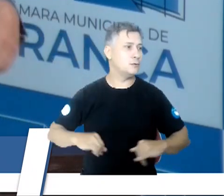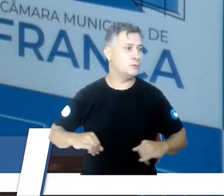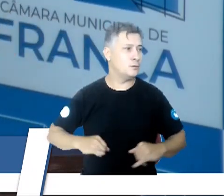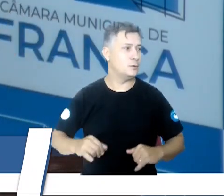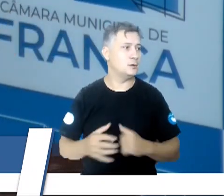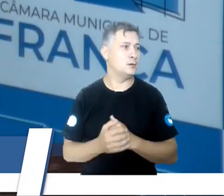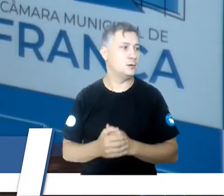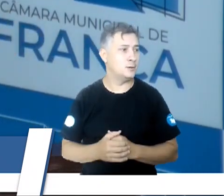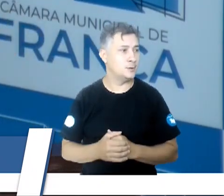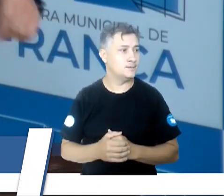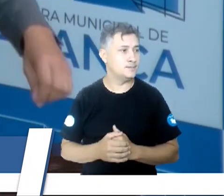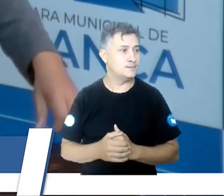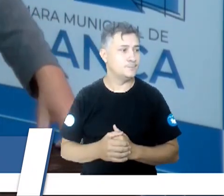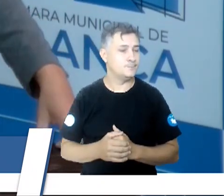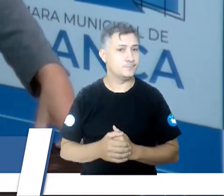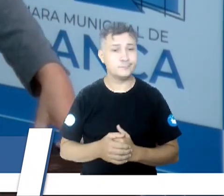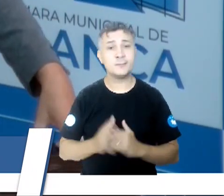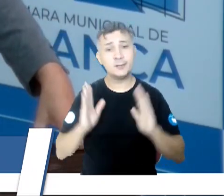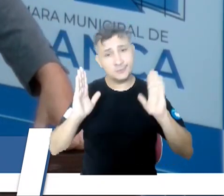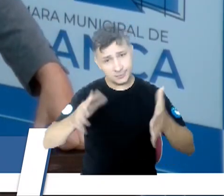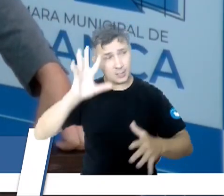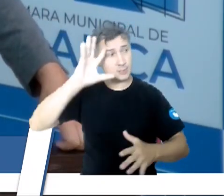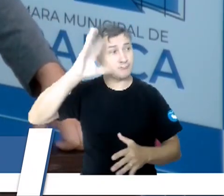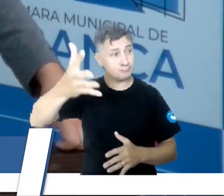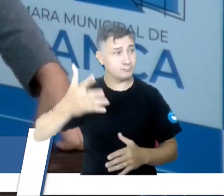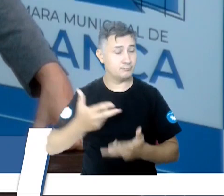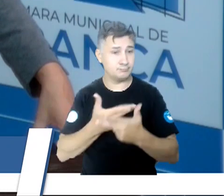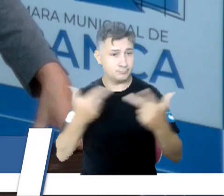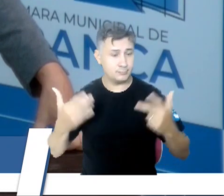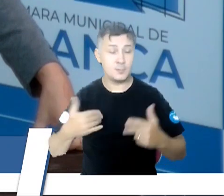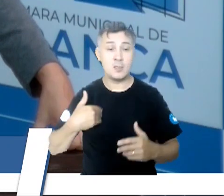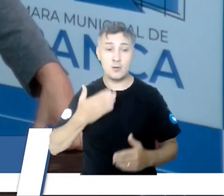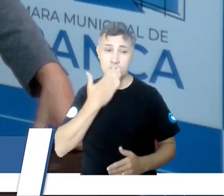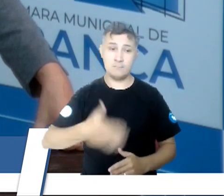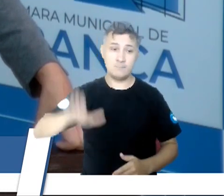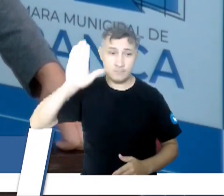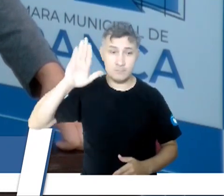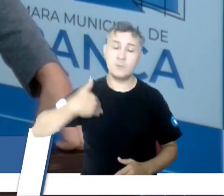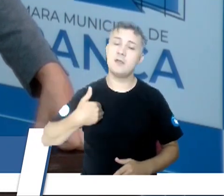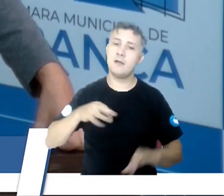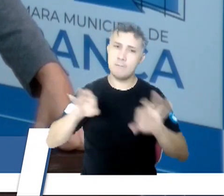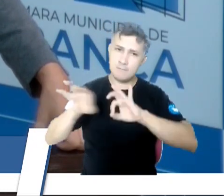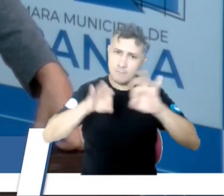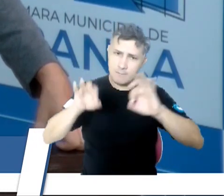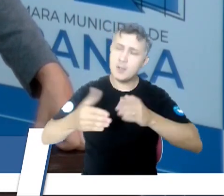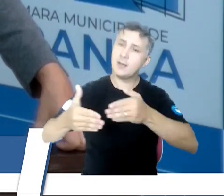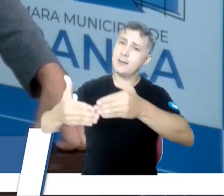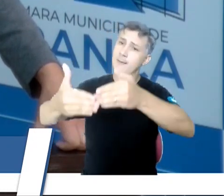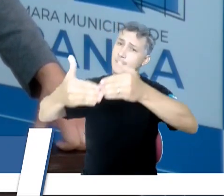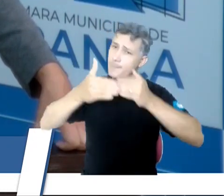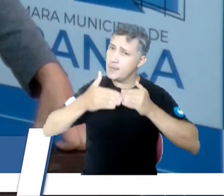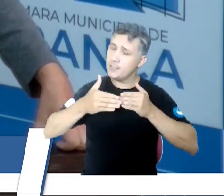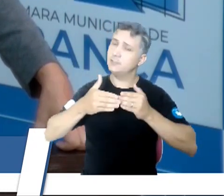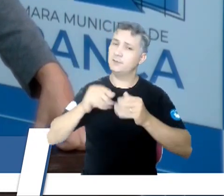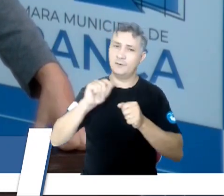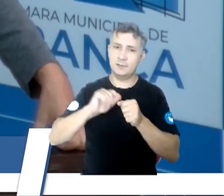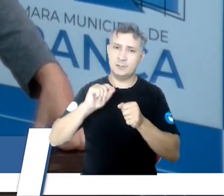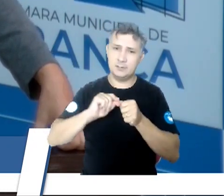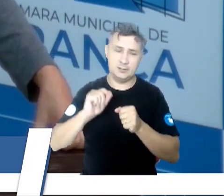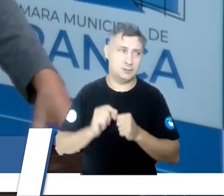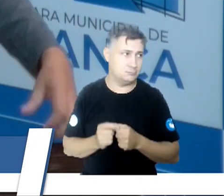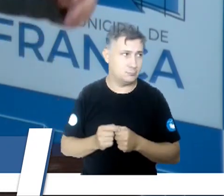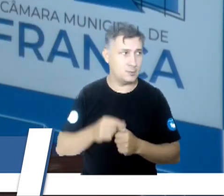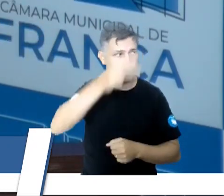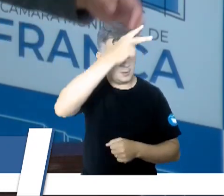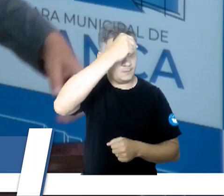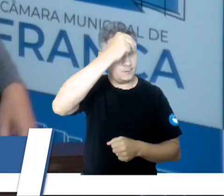tem resultado. Eu me comprometi a ela de fazer um requerimento pedindo que a prefeitura